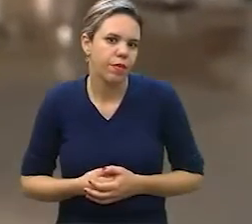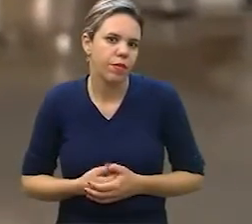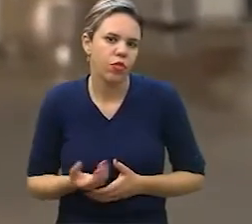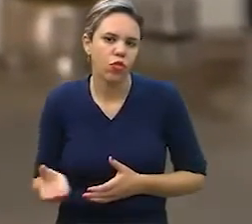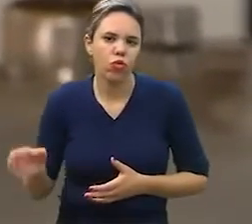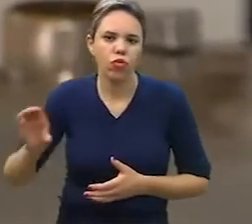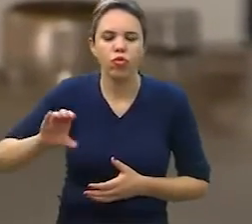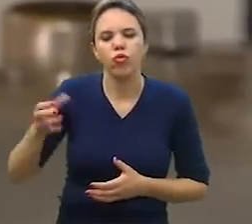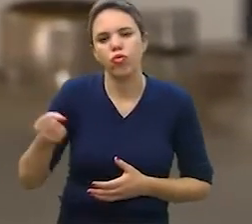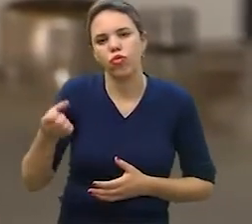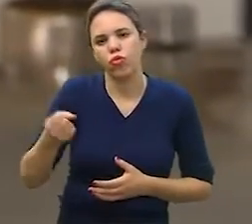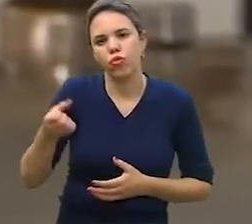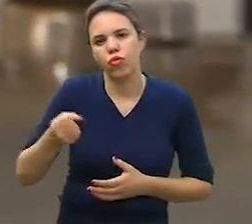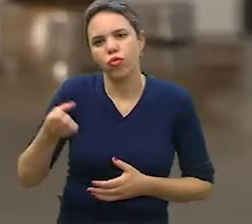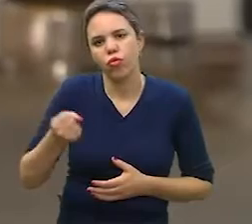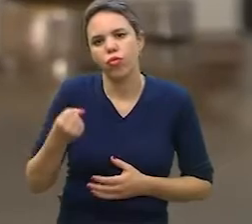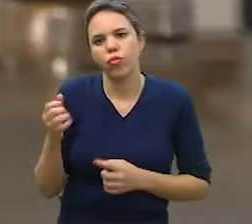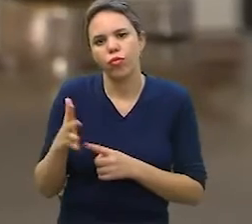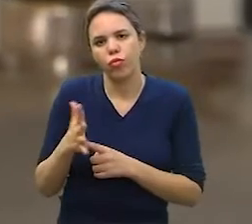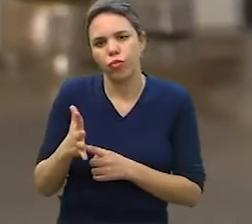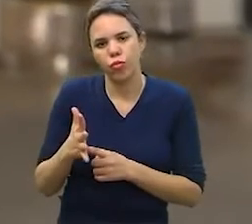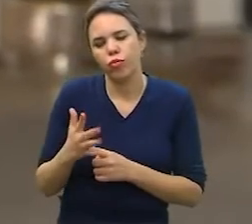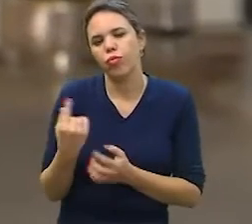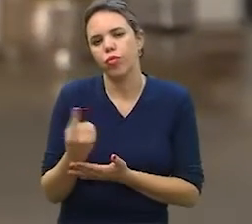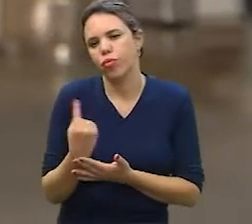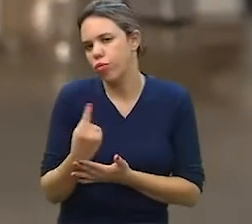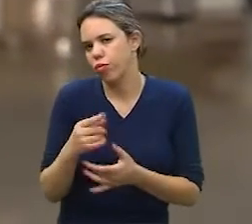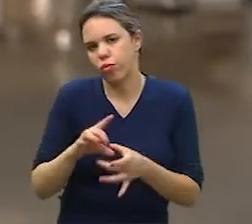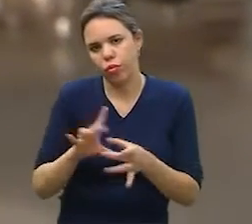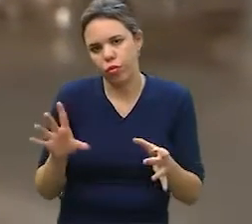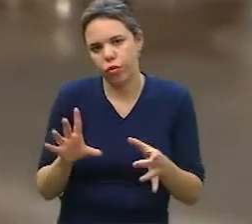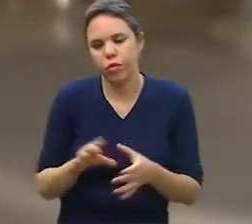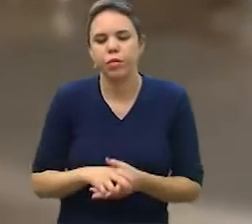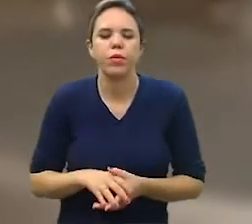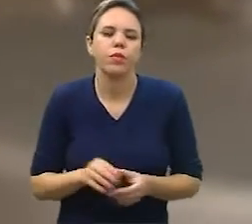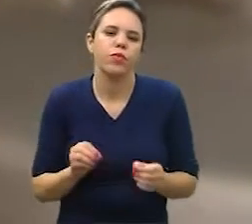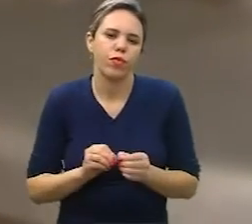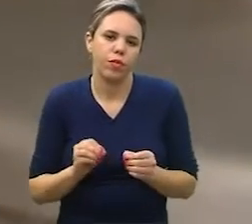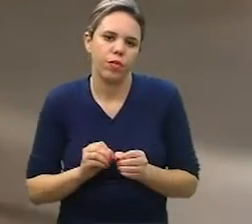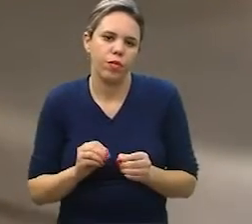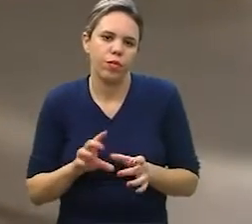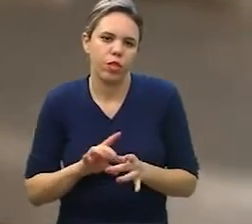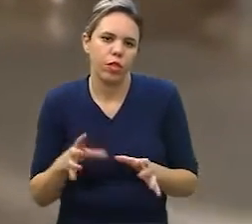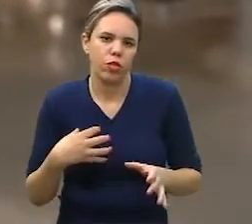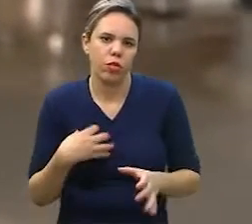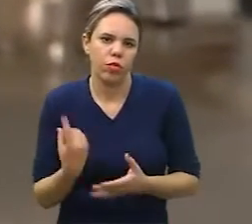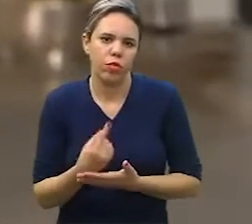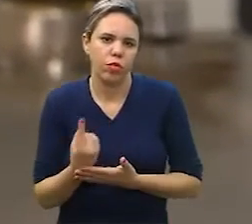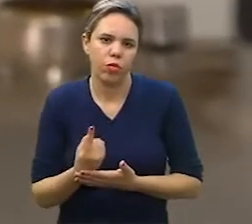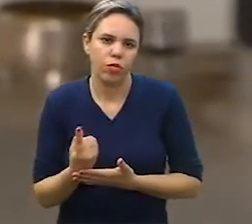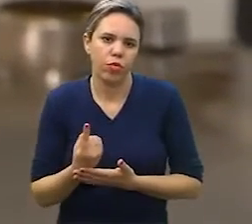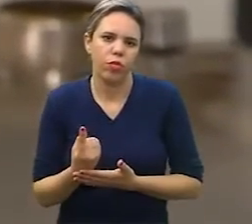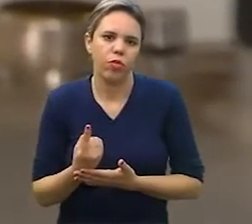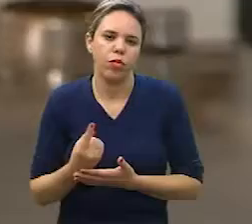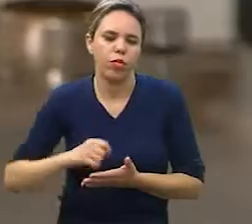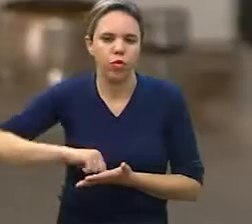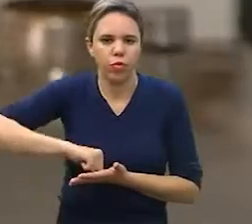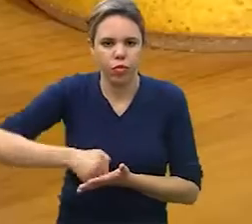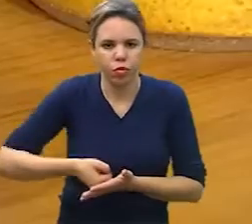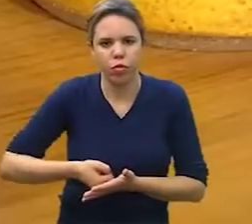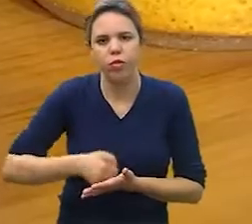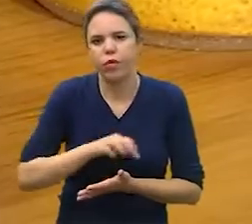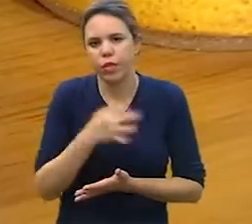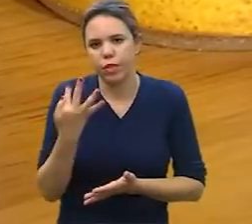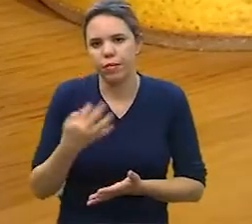Coloque o leite batido. Aqui a barista também está fazendo na máquina, mas você pode fazer na prensa francesa ou com